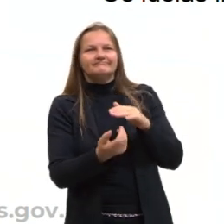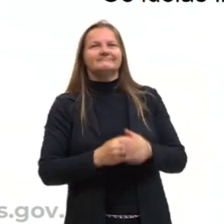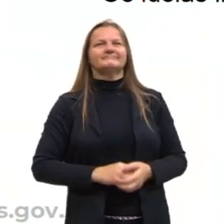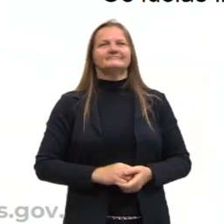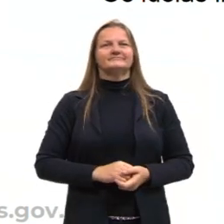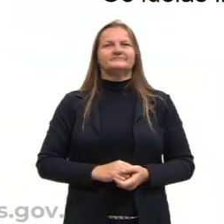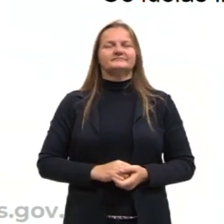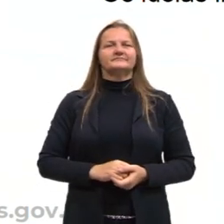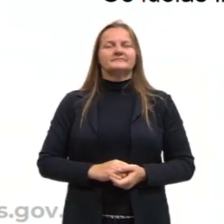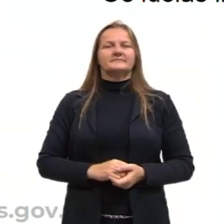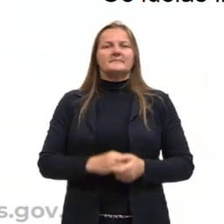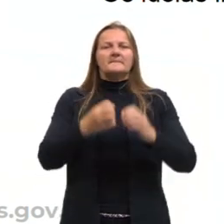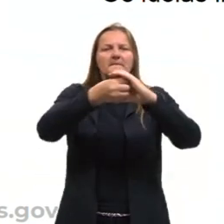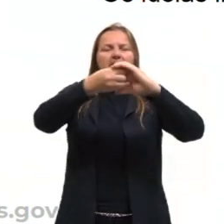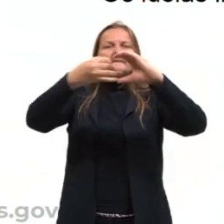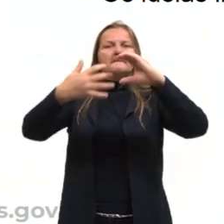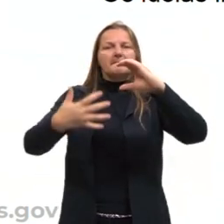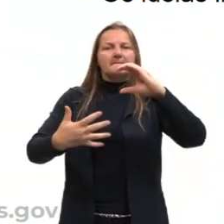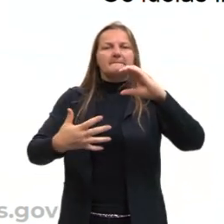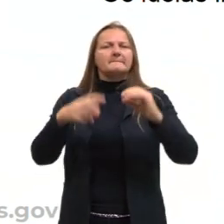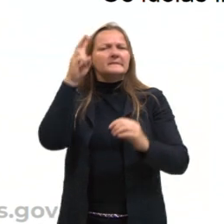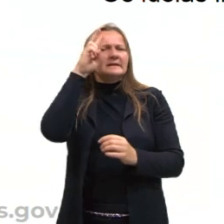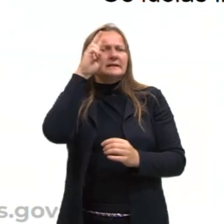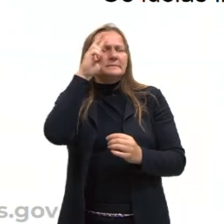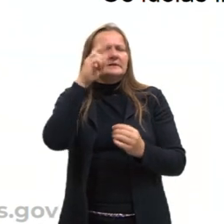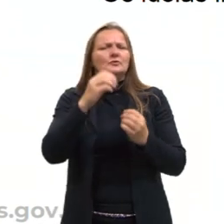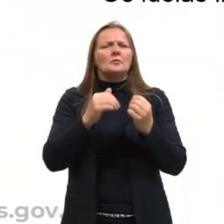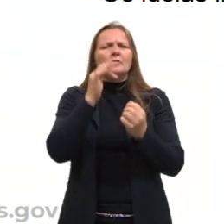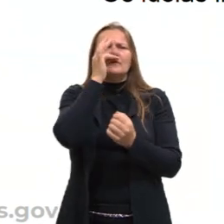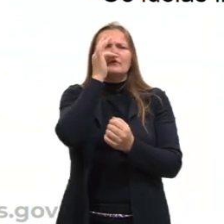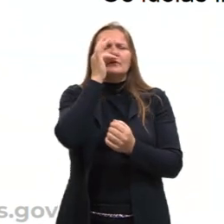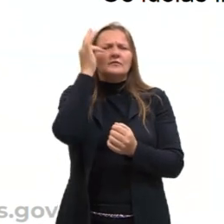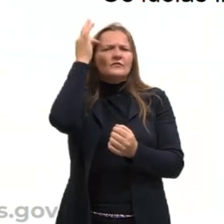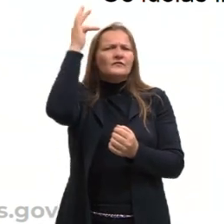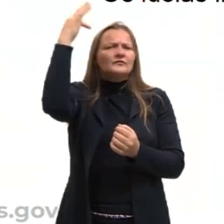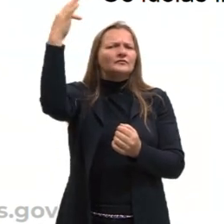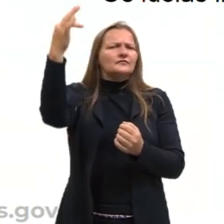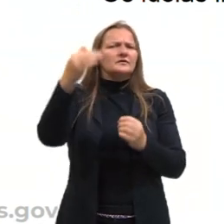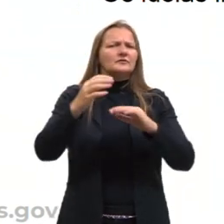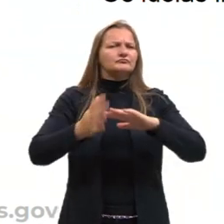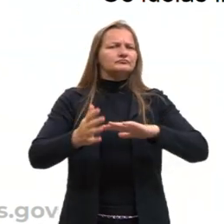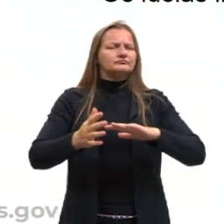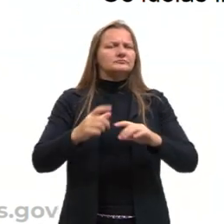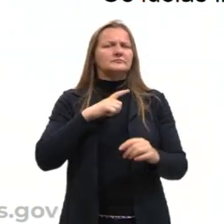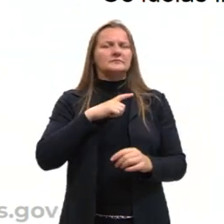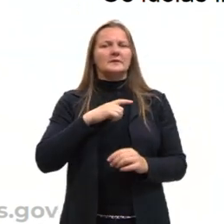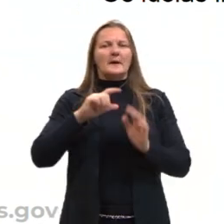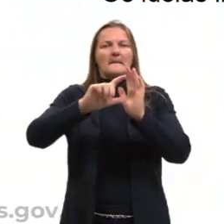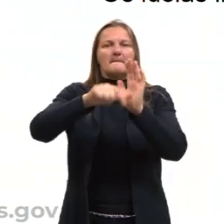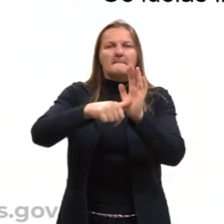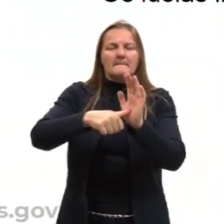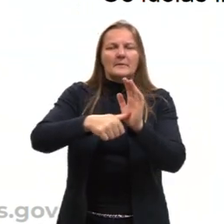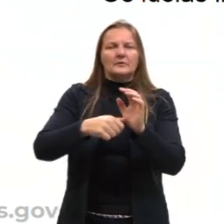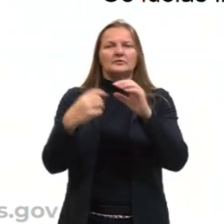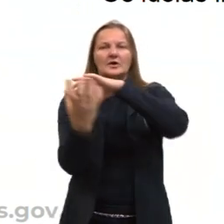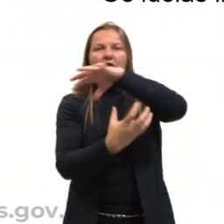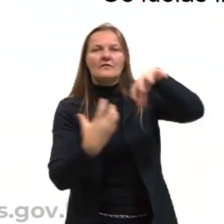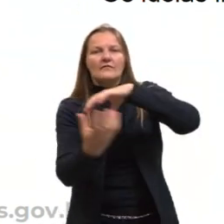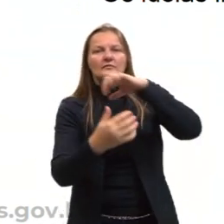e sempre caracterizando sempre lembrando né então a filosofia contemporânea é após a Revolução Francesa